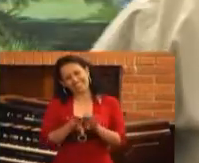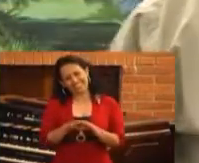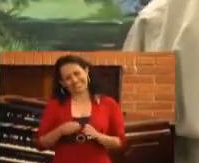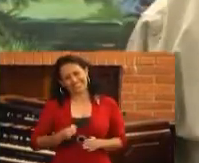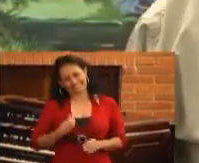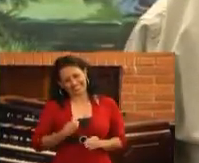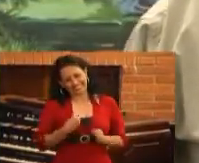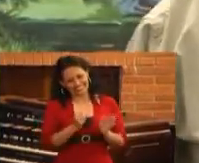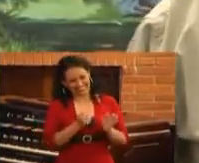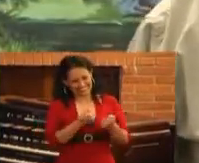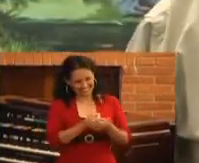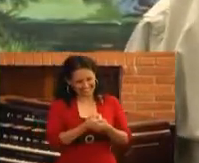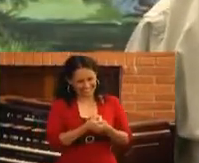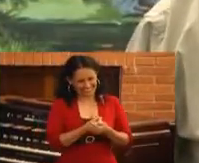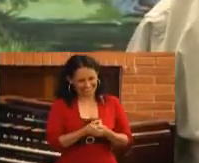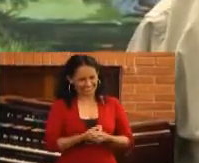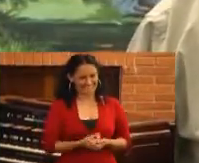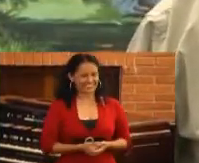plano.